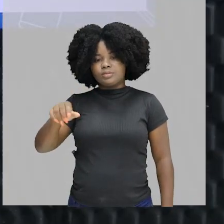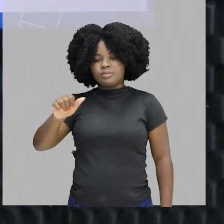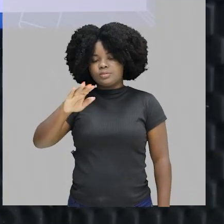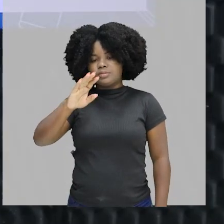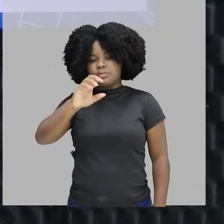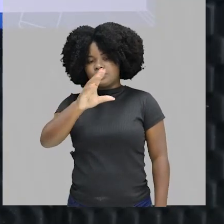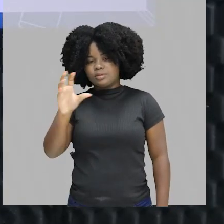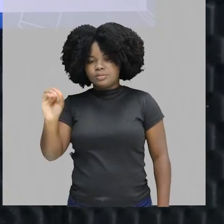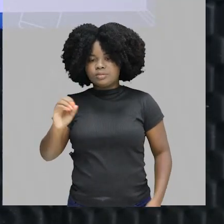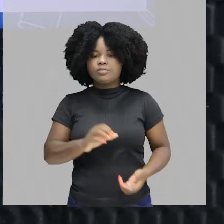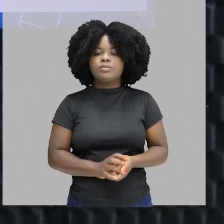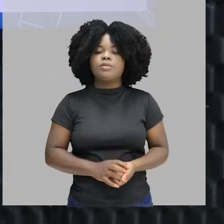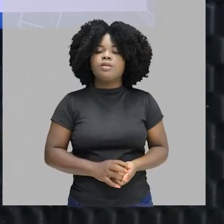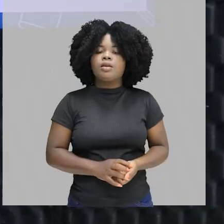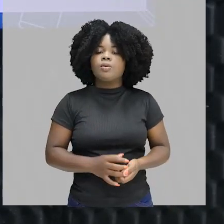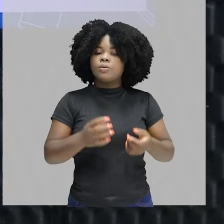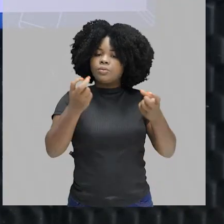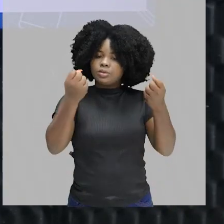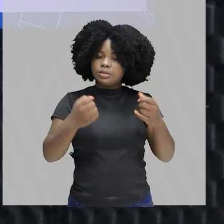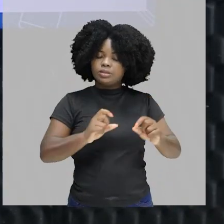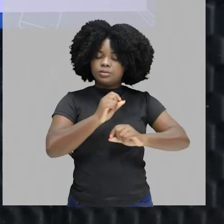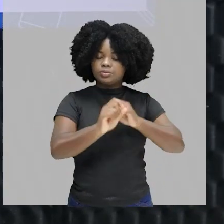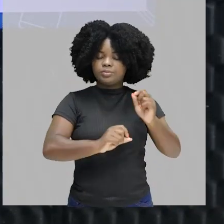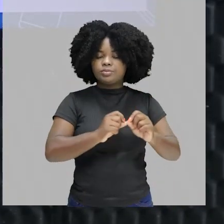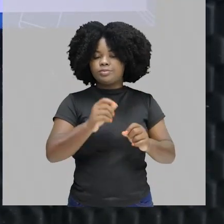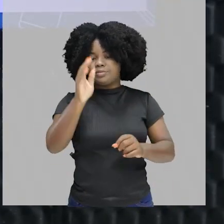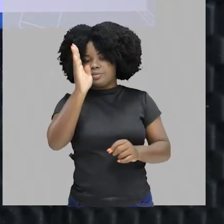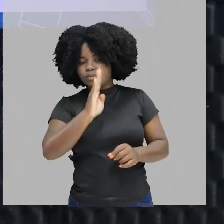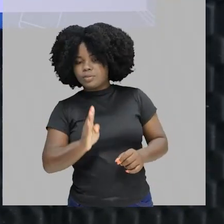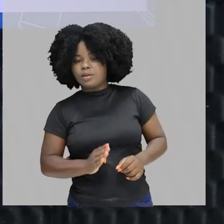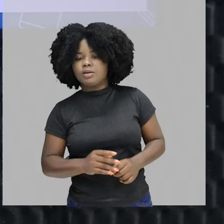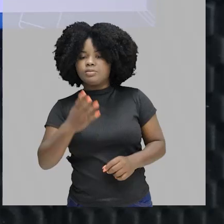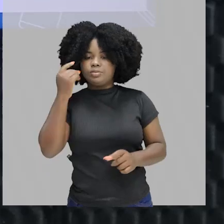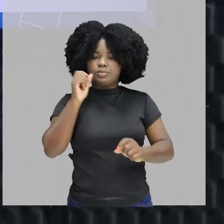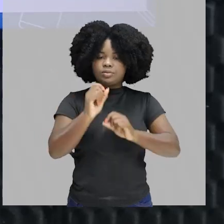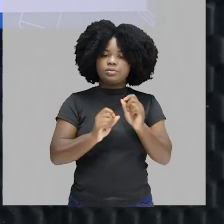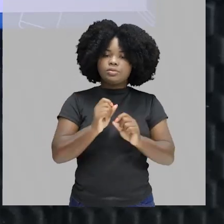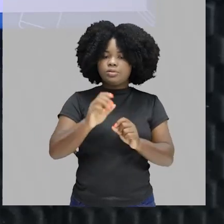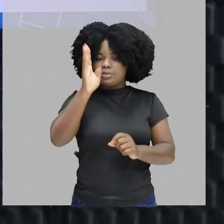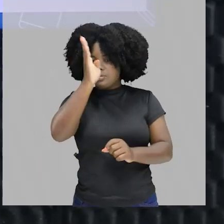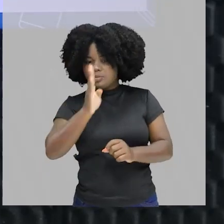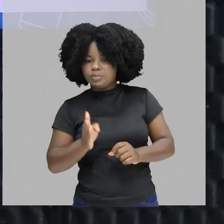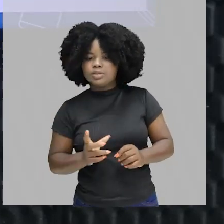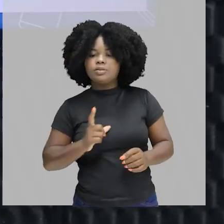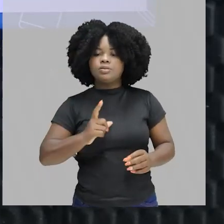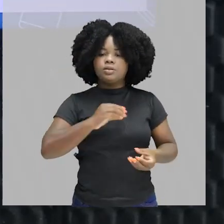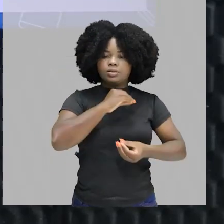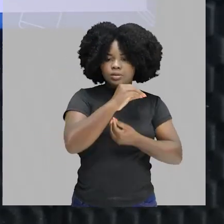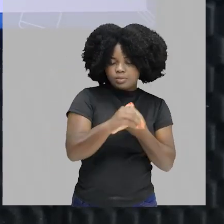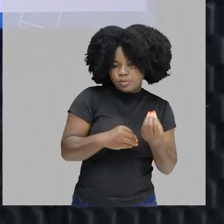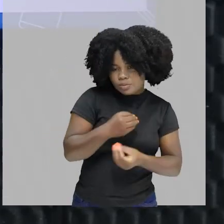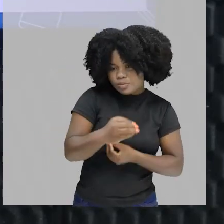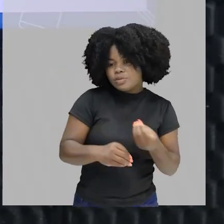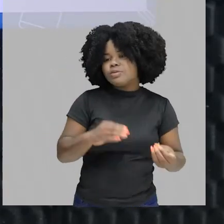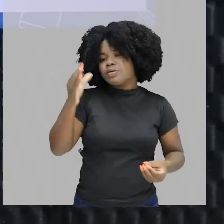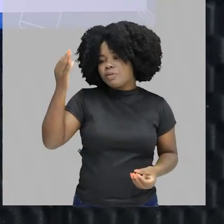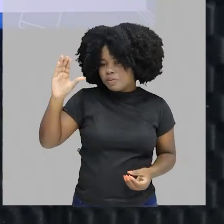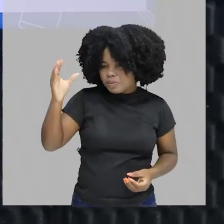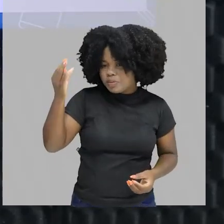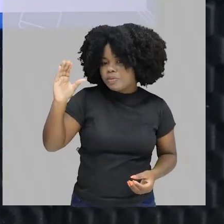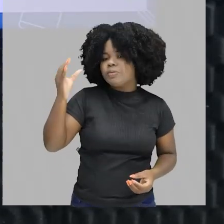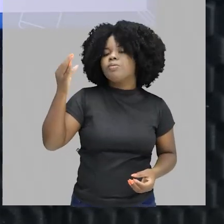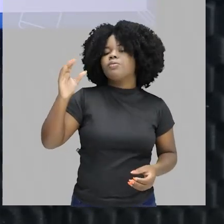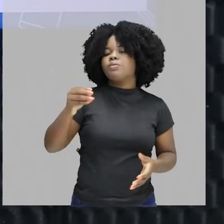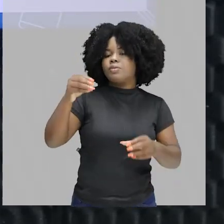aí considerado miscigenado, ou seja, o Brasil ele tem uma série de perspectivas culturais dentro do seu território. E